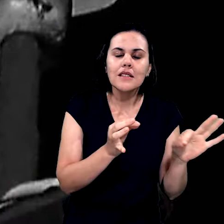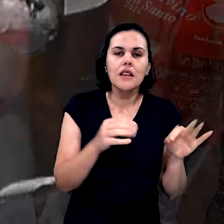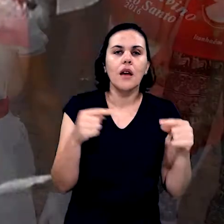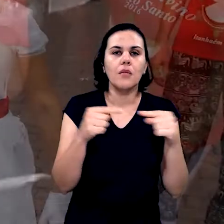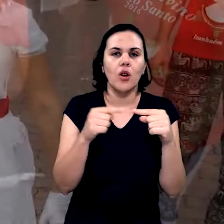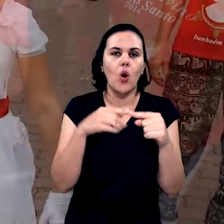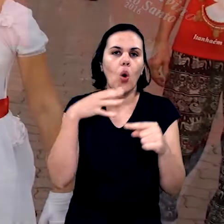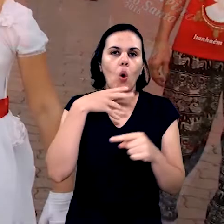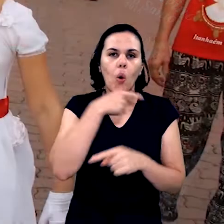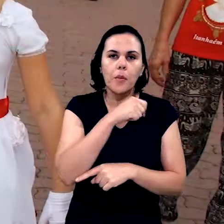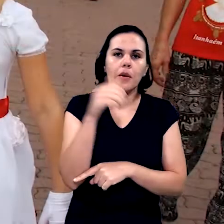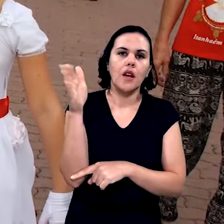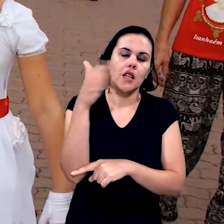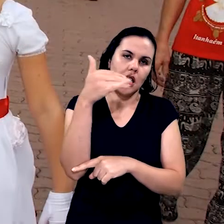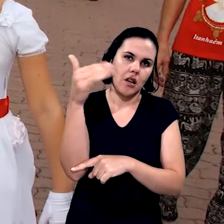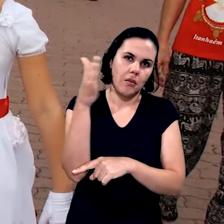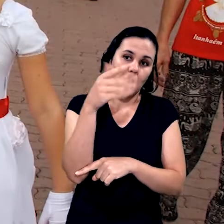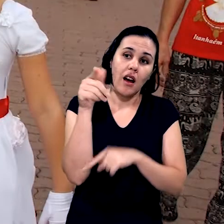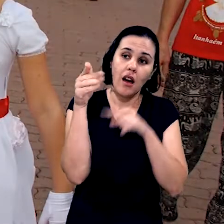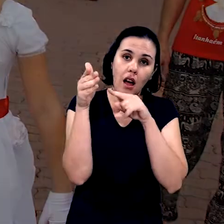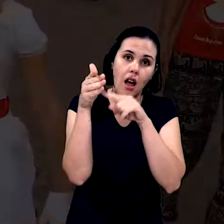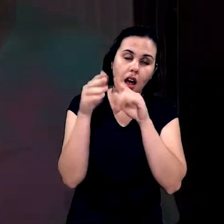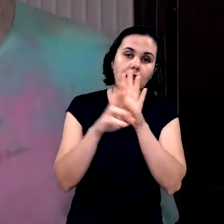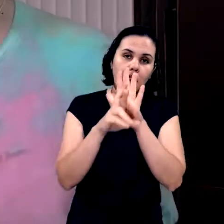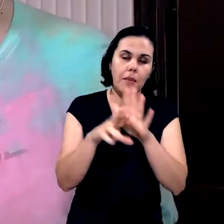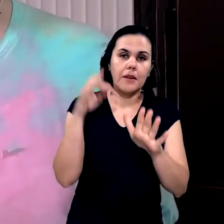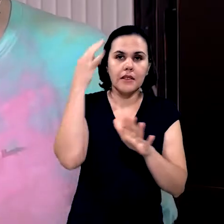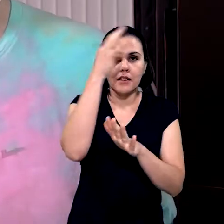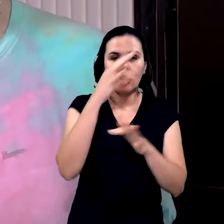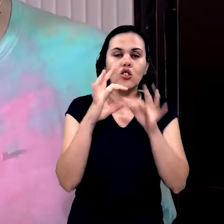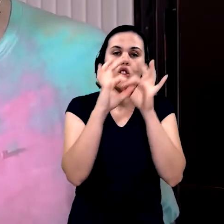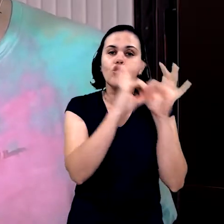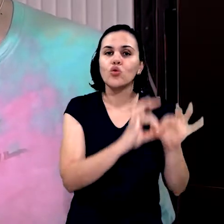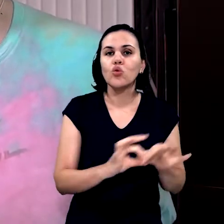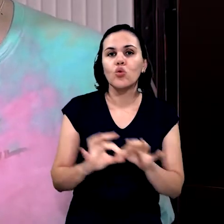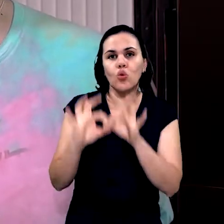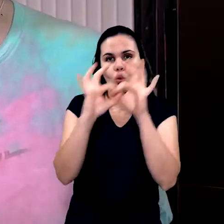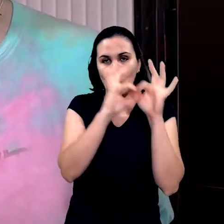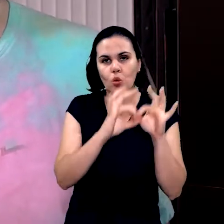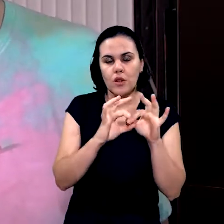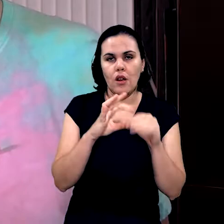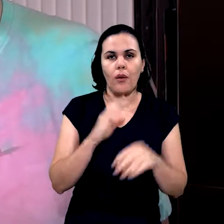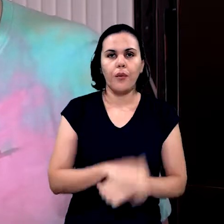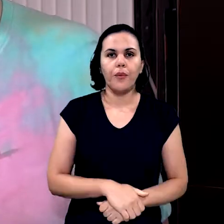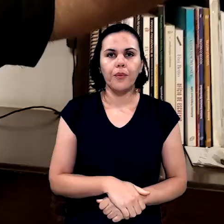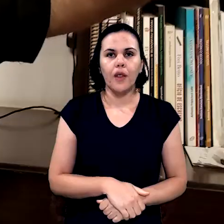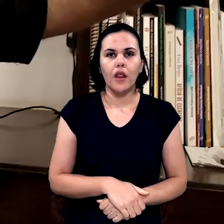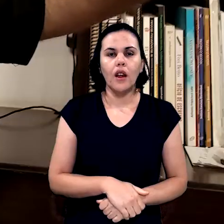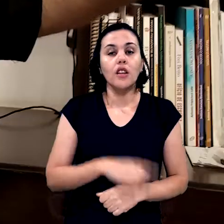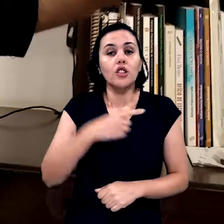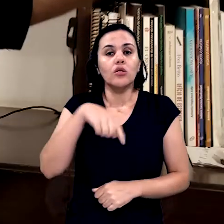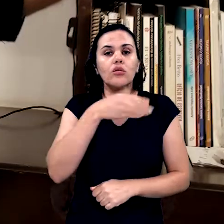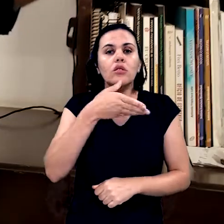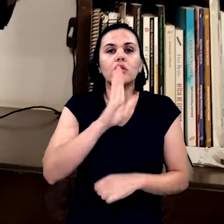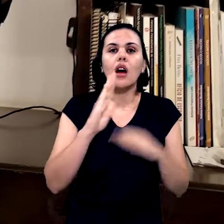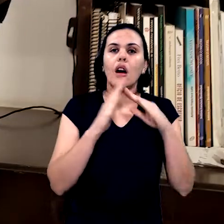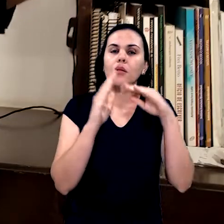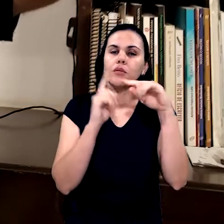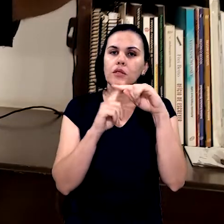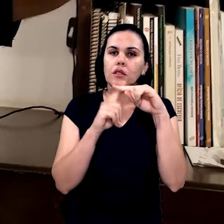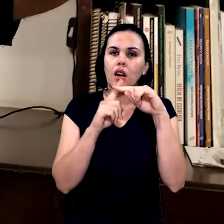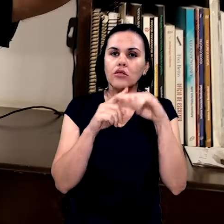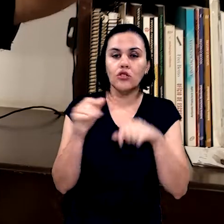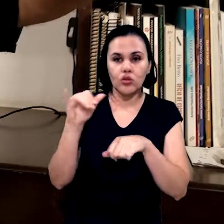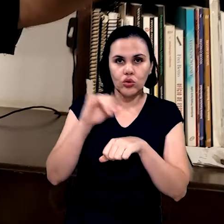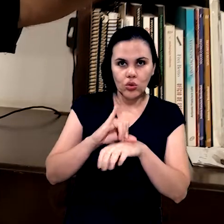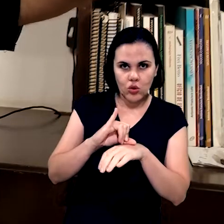presente nas bandeiras e nos mastros, representando o Espírito Santo, um símbolo de união, amor e fraternidade universal. Saímos da igreja, ali